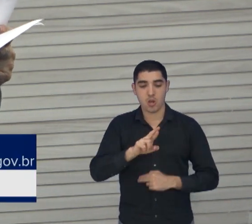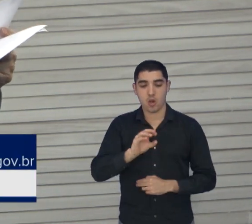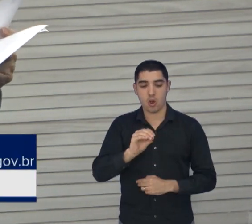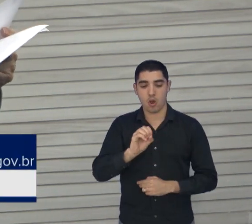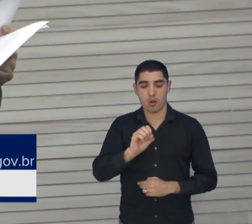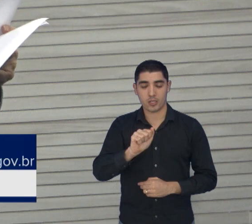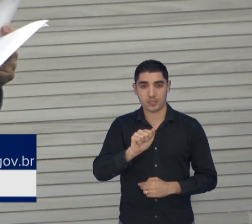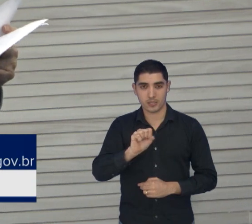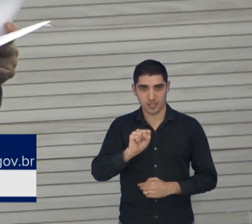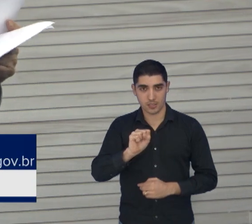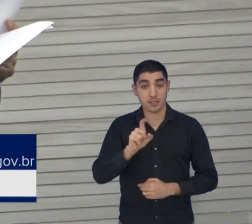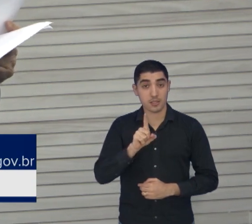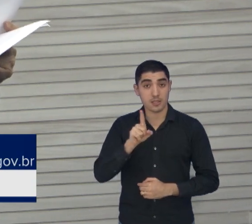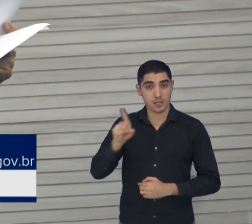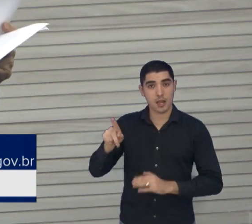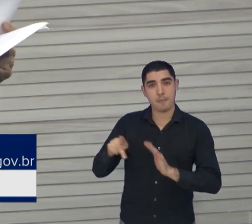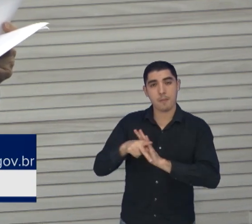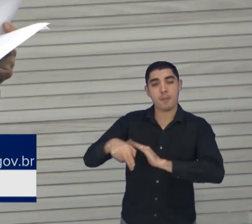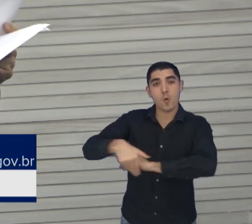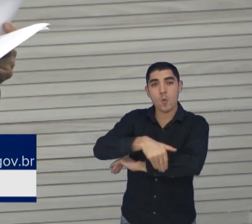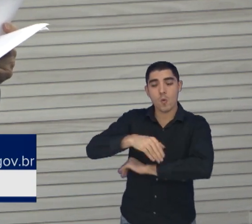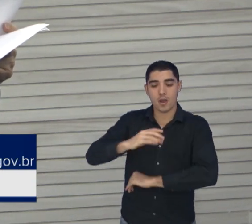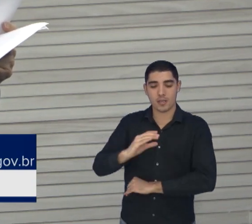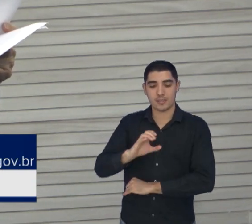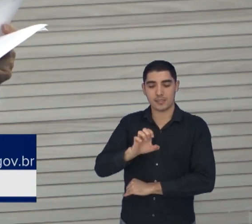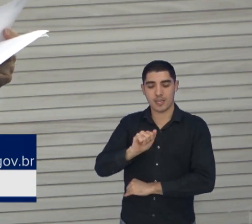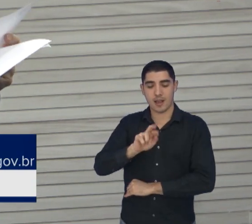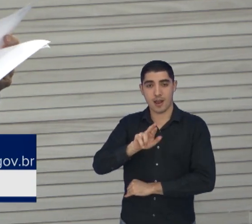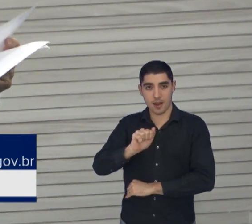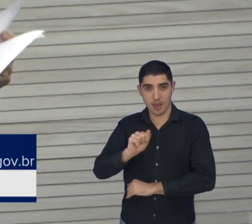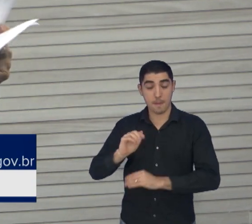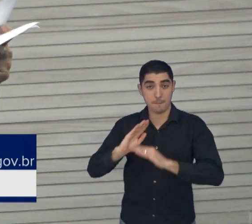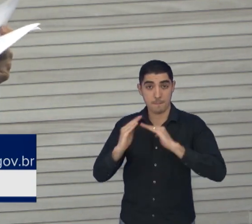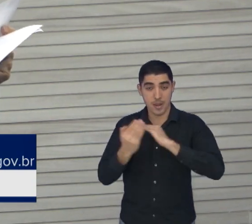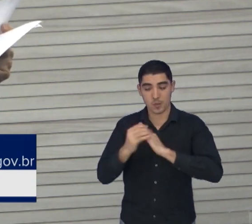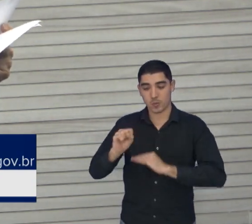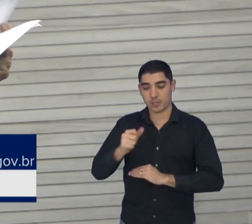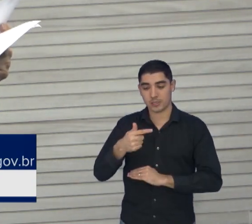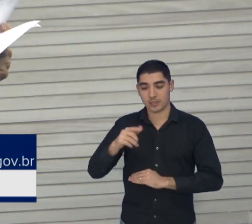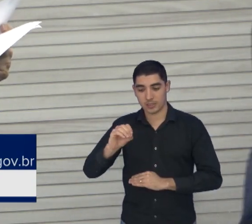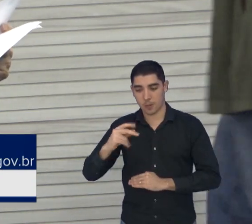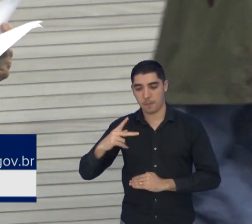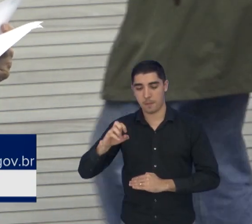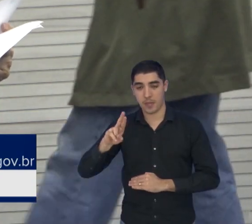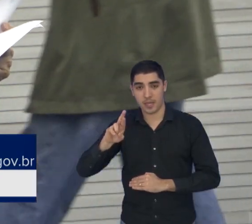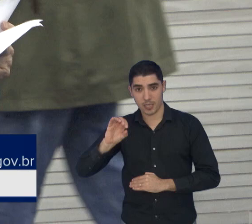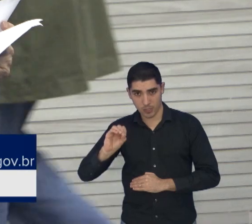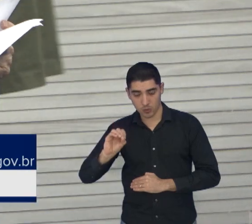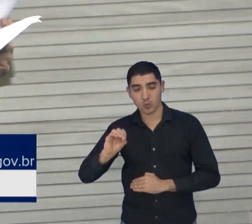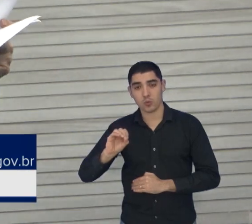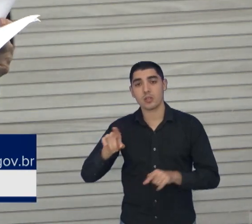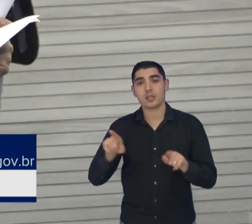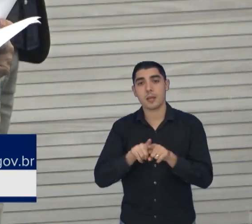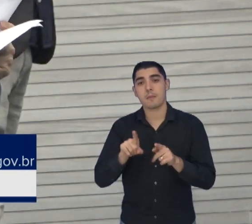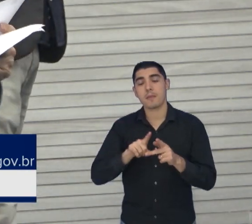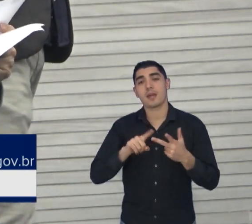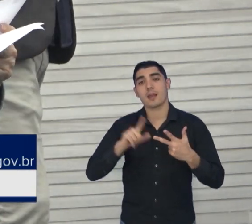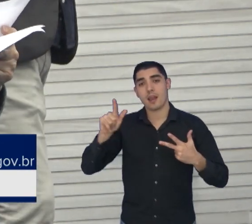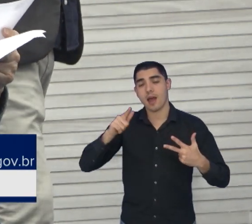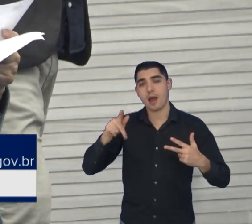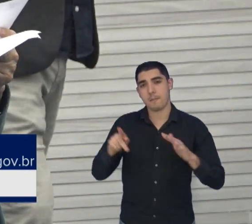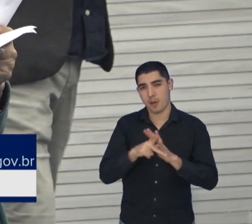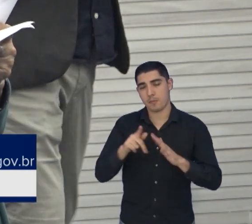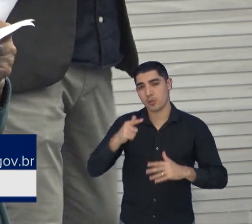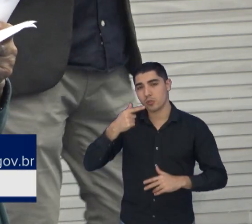Motorama, na Rua Ceará, na Vila São Pedro, e na Vereda do Campo, lá em Eugênio de Melo,